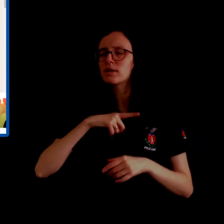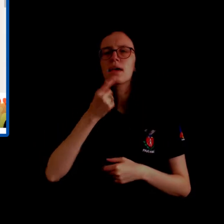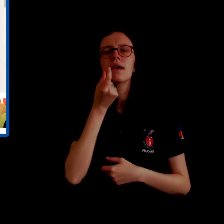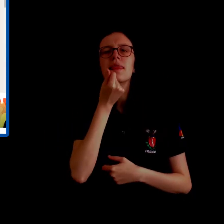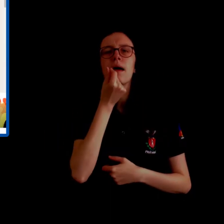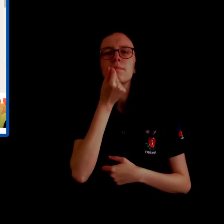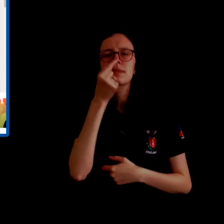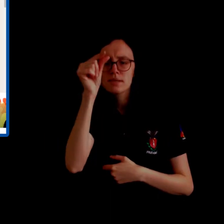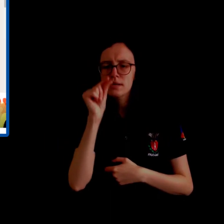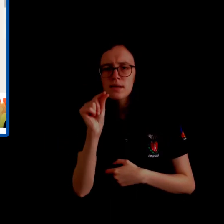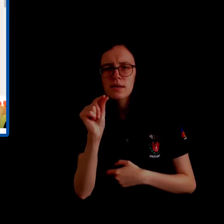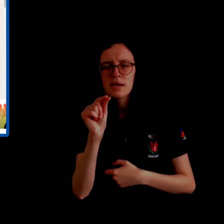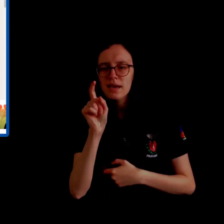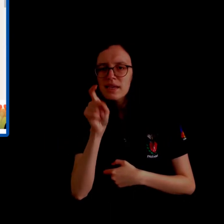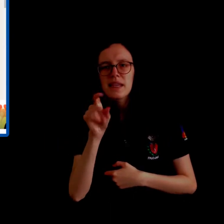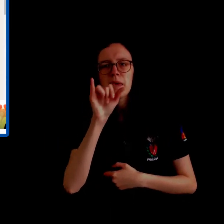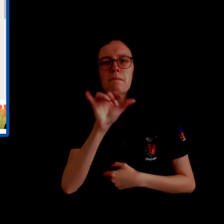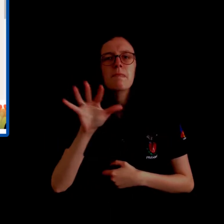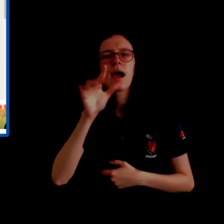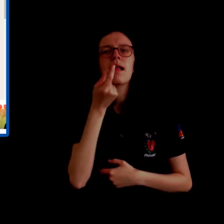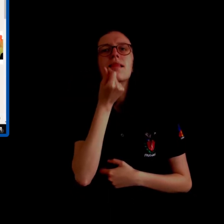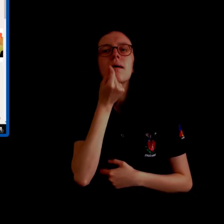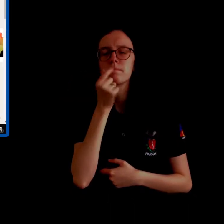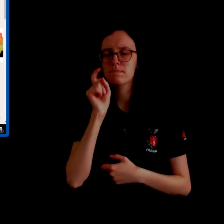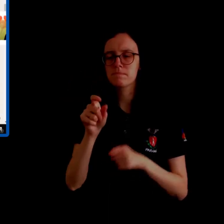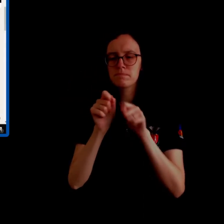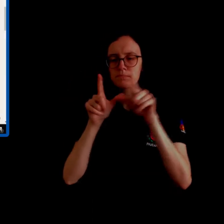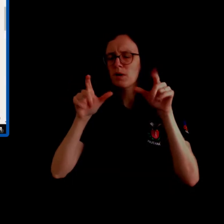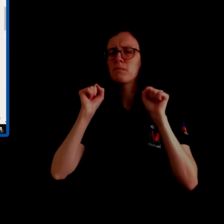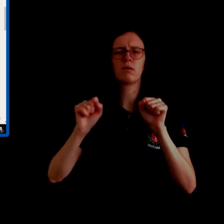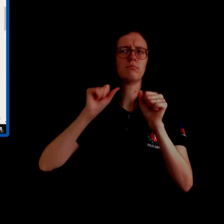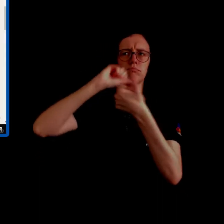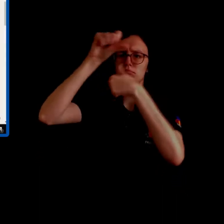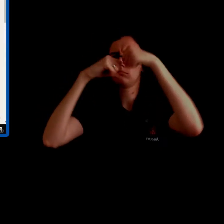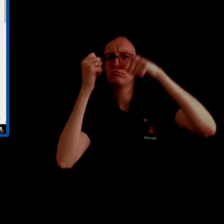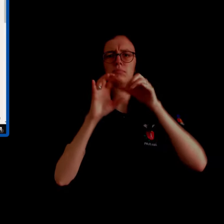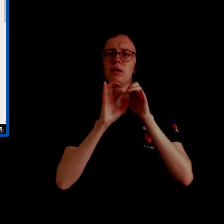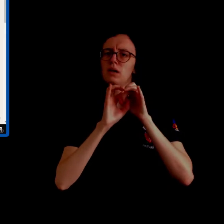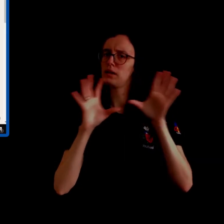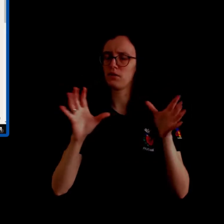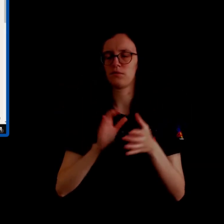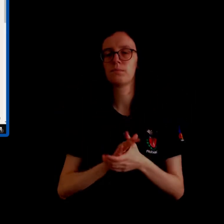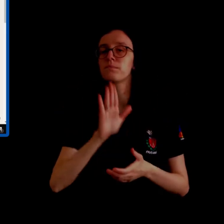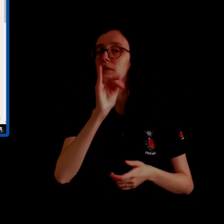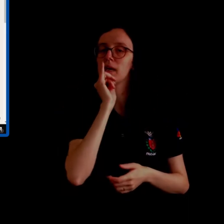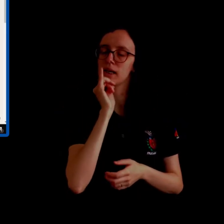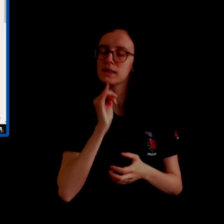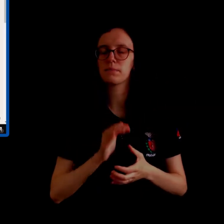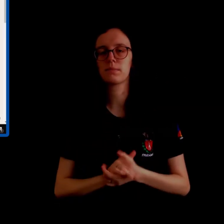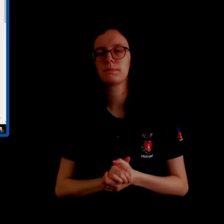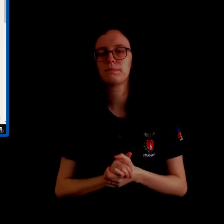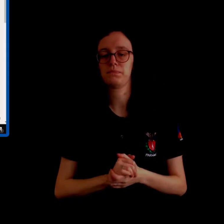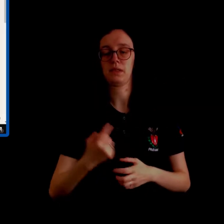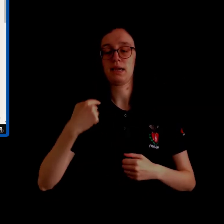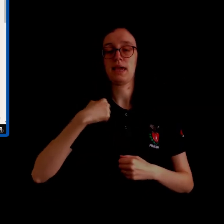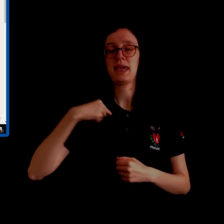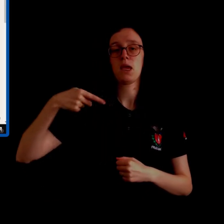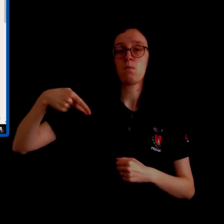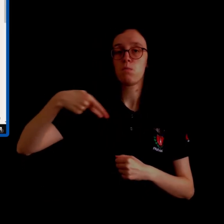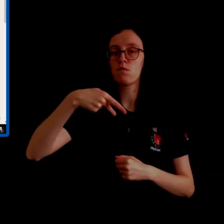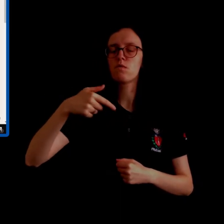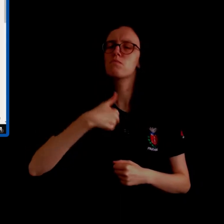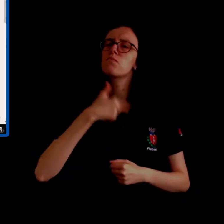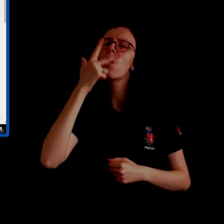embaixo, você clica no lápis, você pode fazer o que você quiser aqui dentro. Tá? Então, por exemplo, eu sou professor, eu